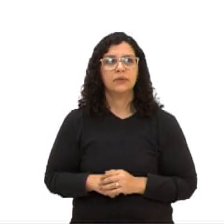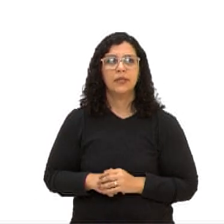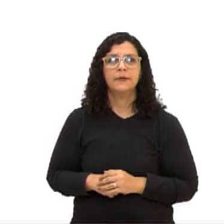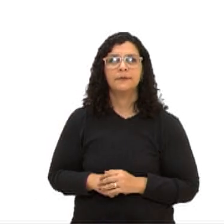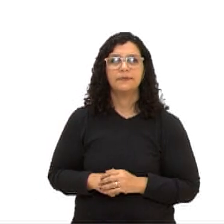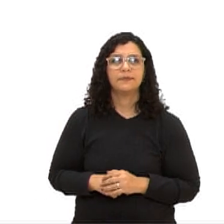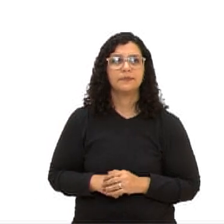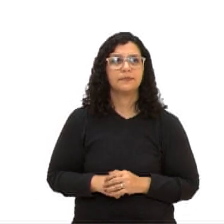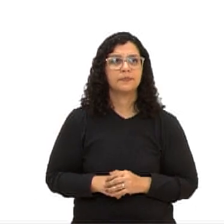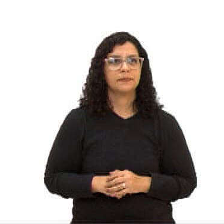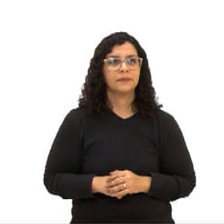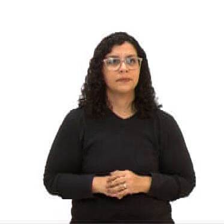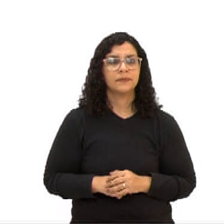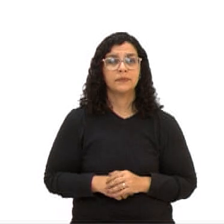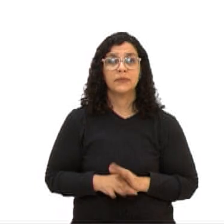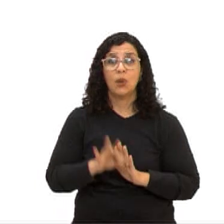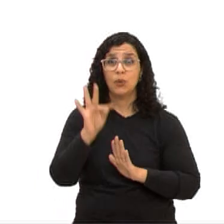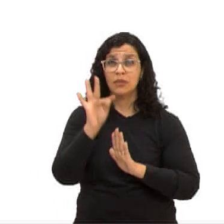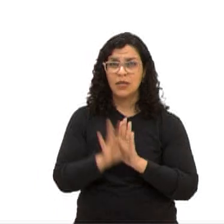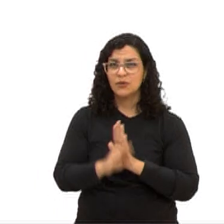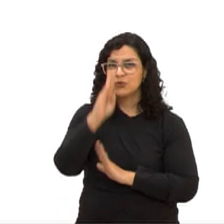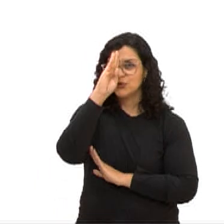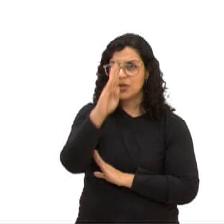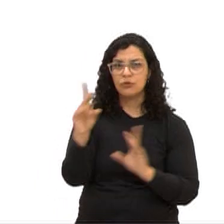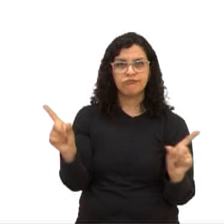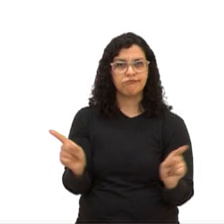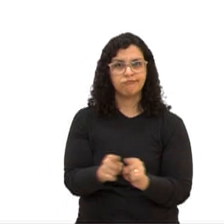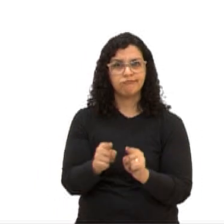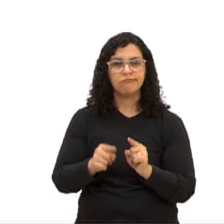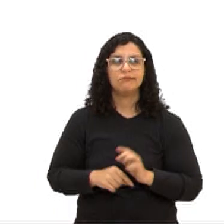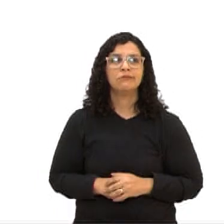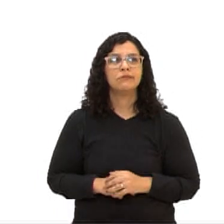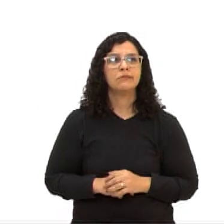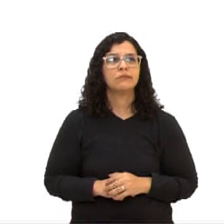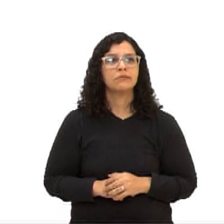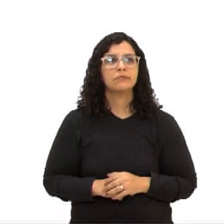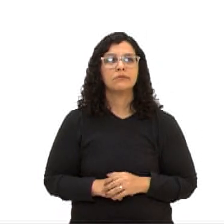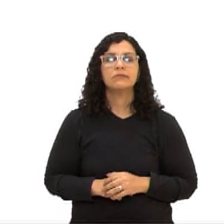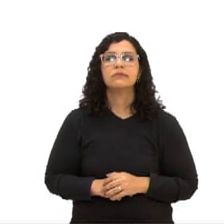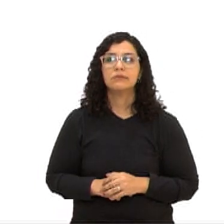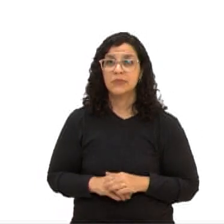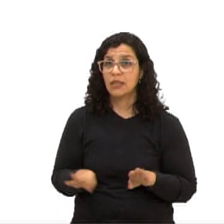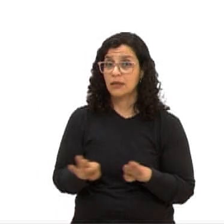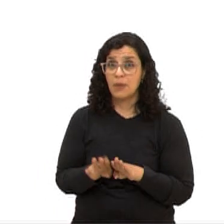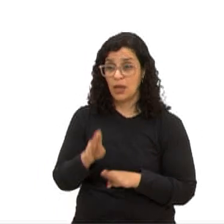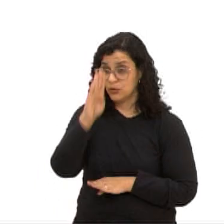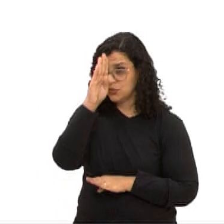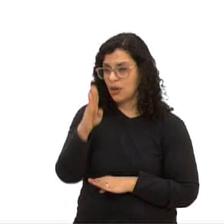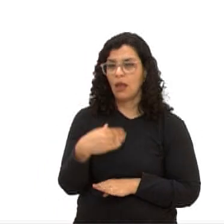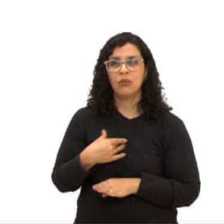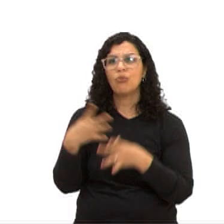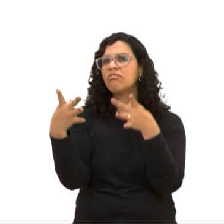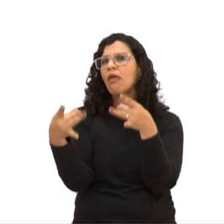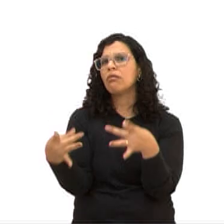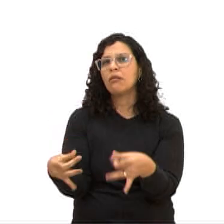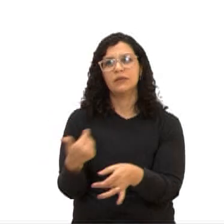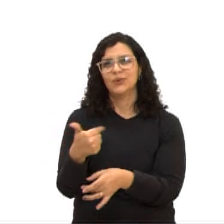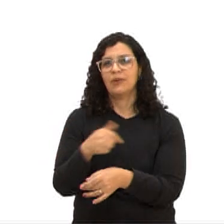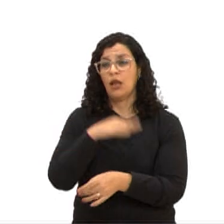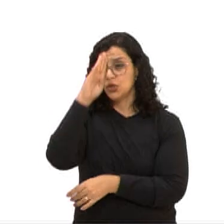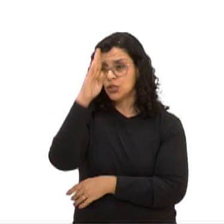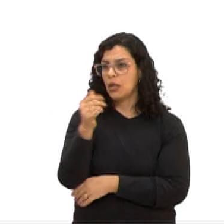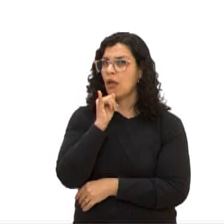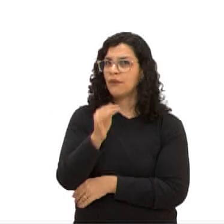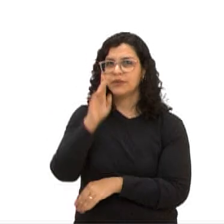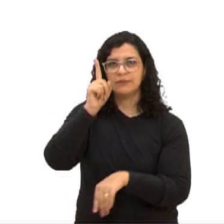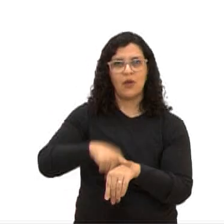Textos diretos e reduzidos, os textos são curtos e são diretos, né? Fala diretamente aquilo que você quer